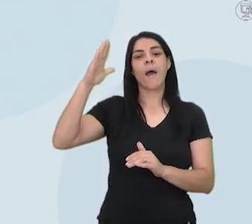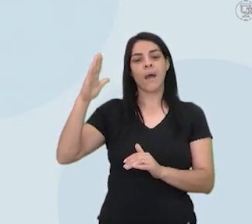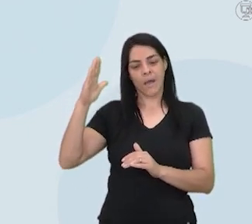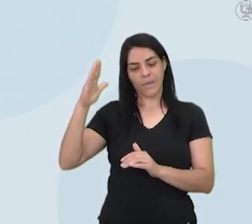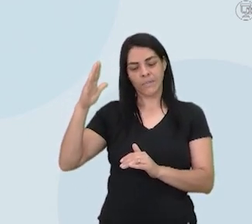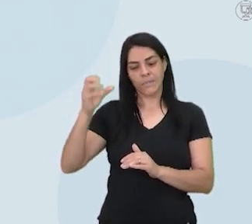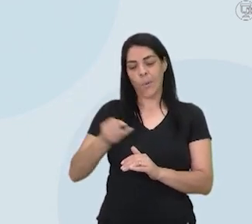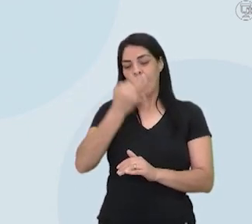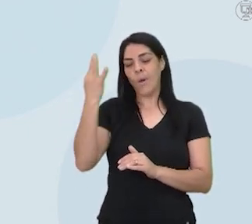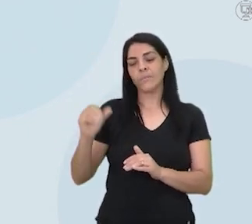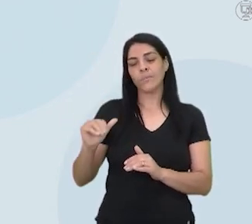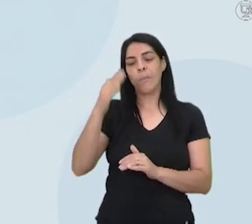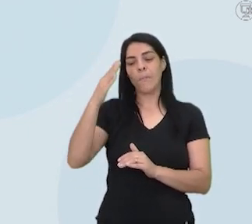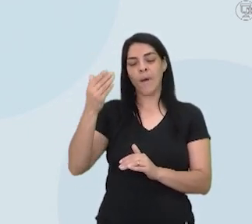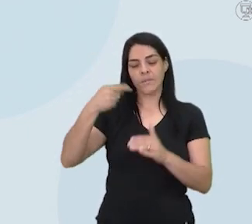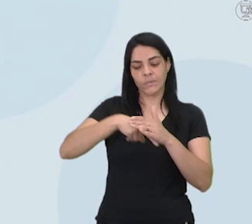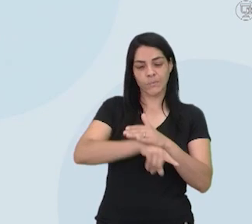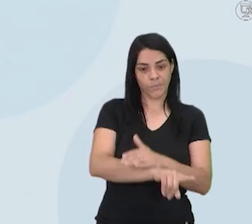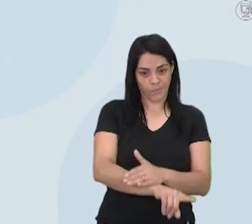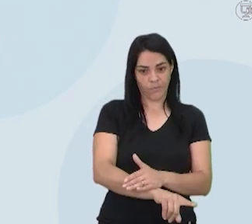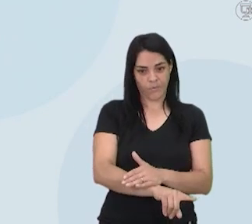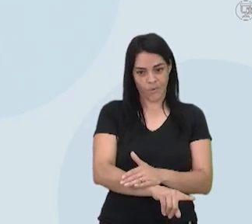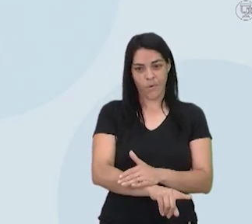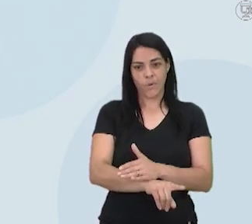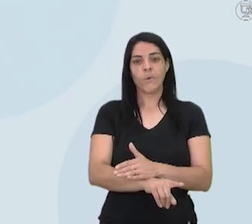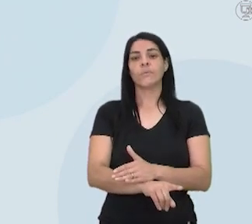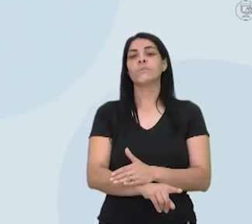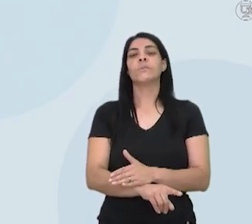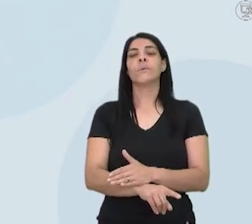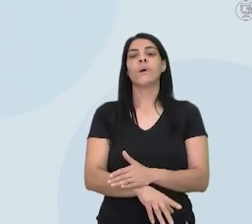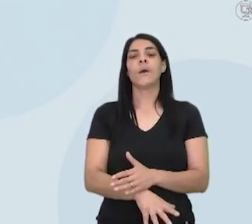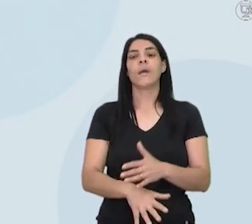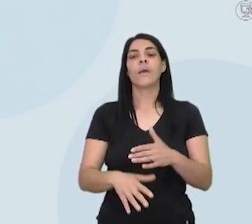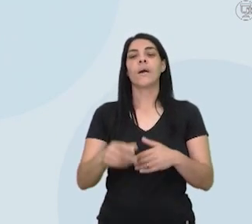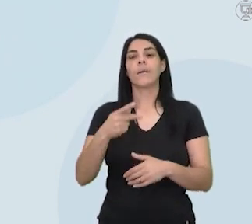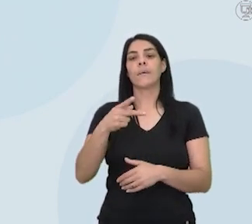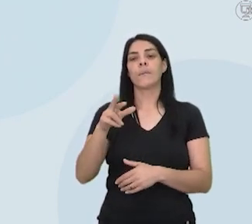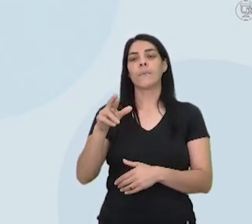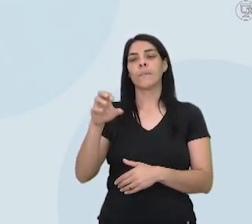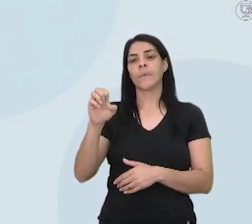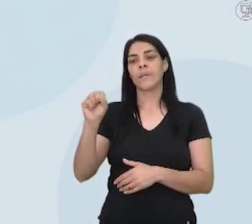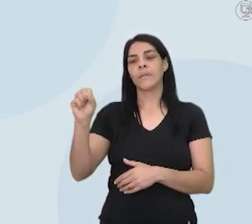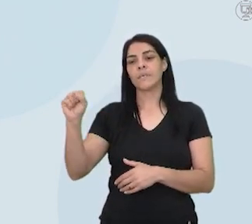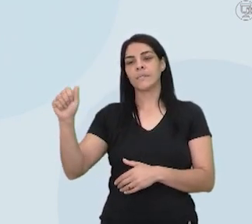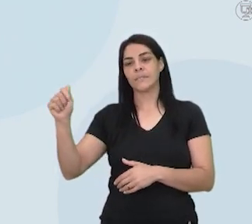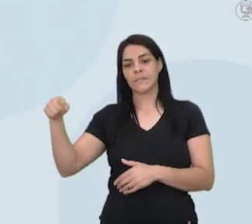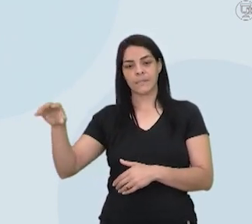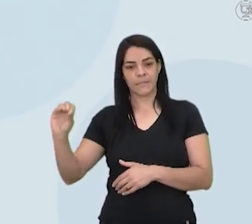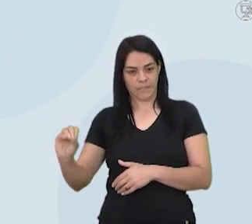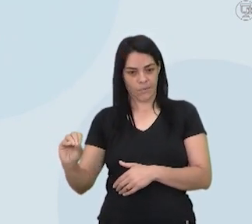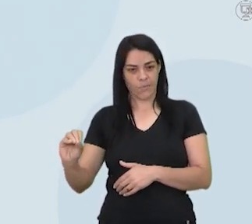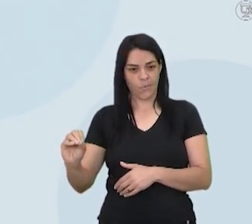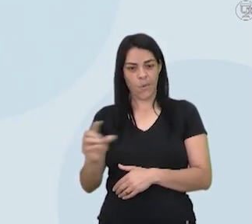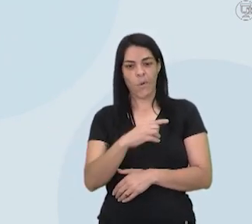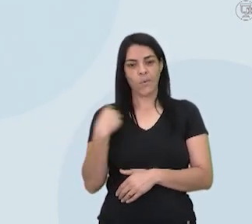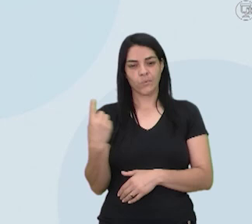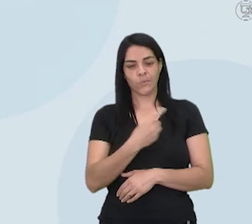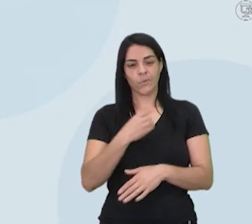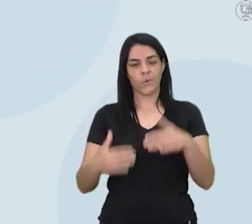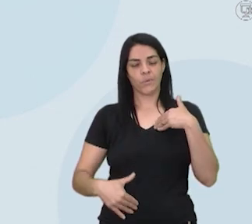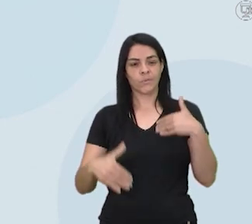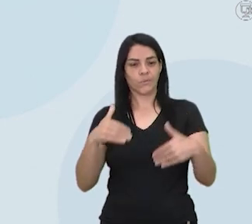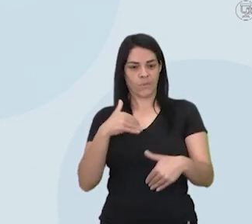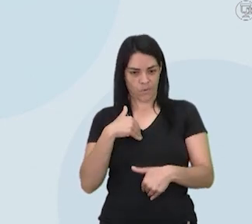corpo. Então, sendo assim, a solubilidade dos gases respiratórios precisam ser aumentadas nos